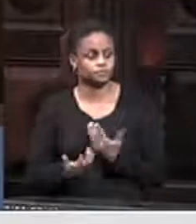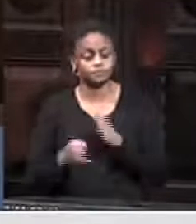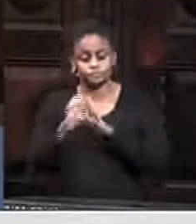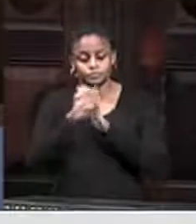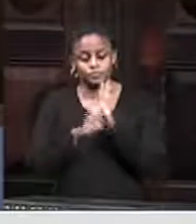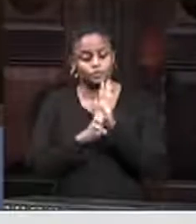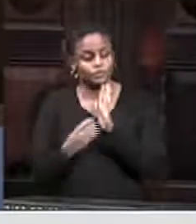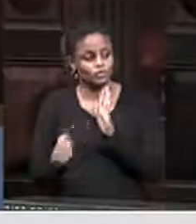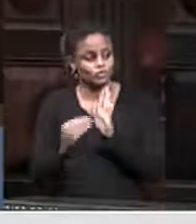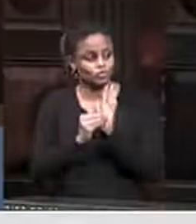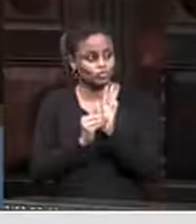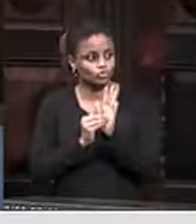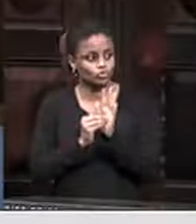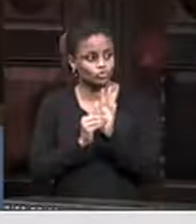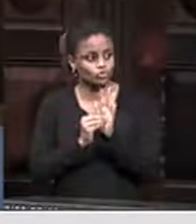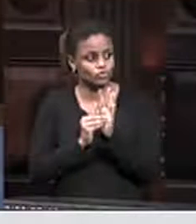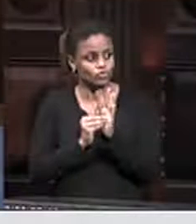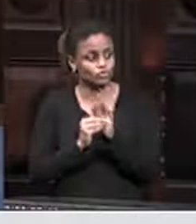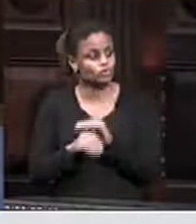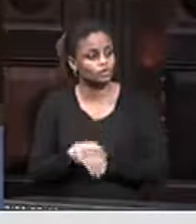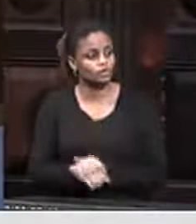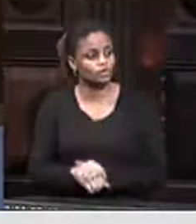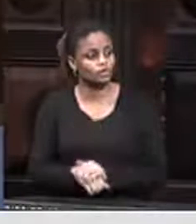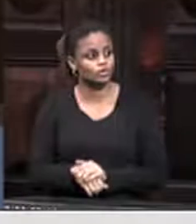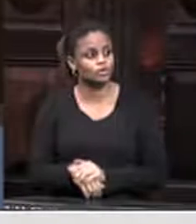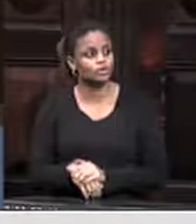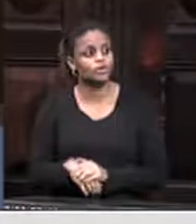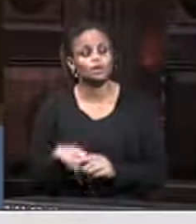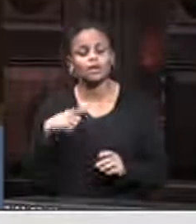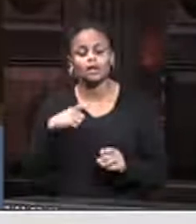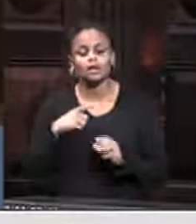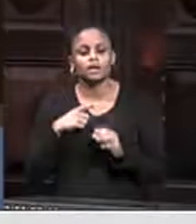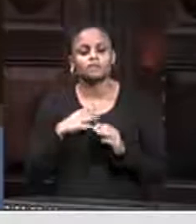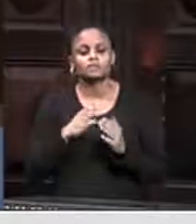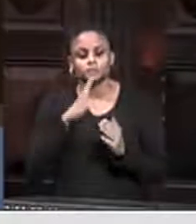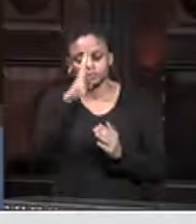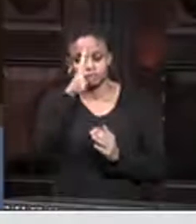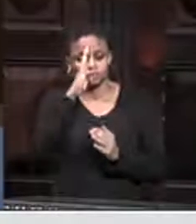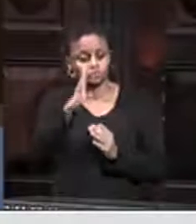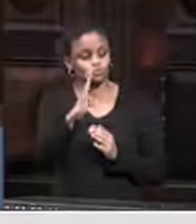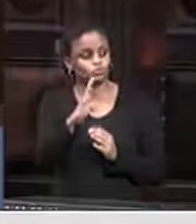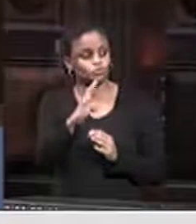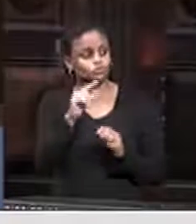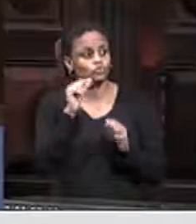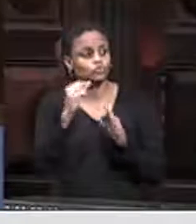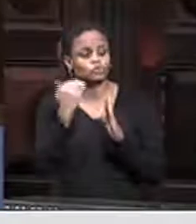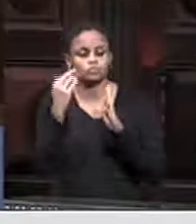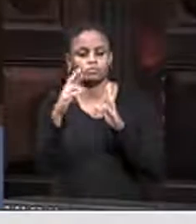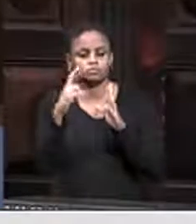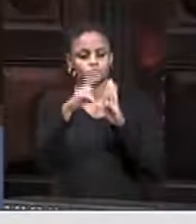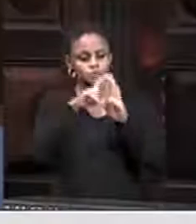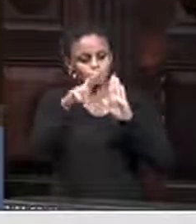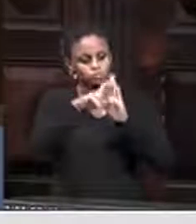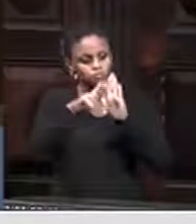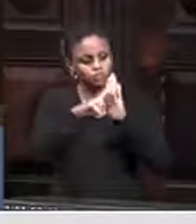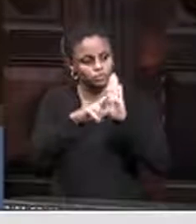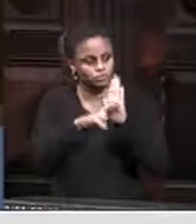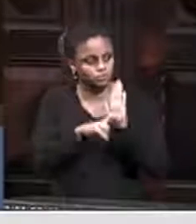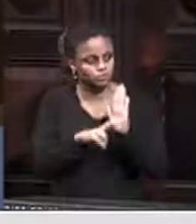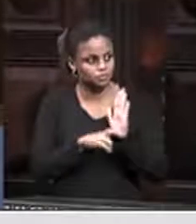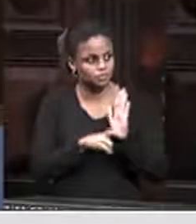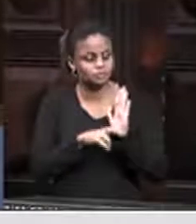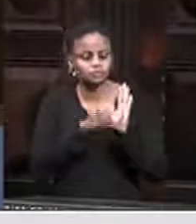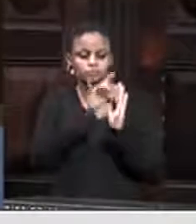ao projeto de lei do deputado Flávio Serafini visa qualificar quais são as regras e critérios para que